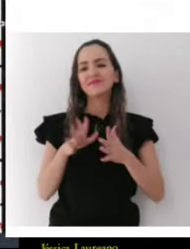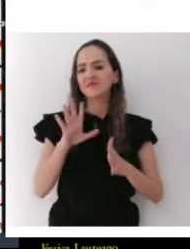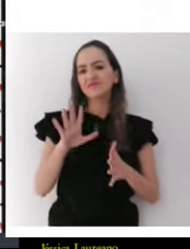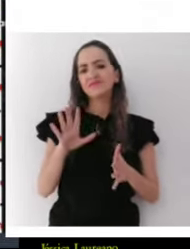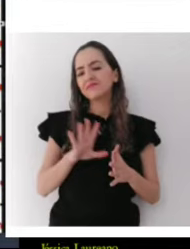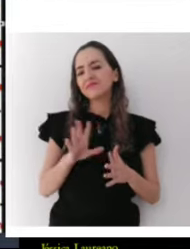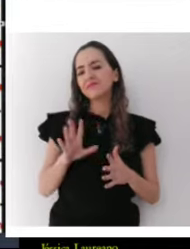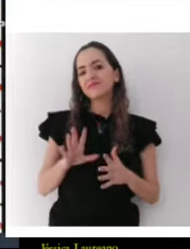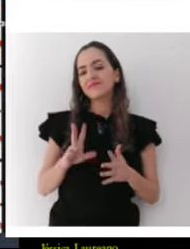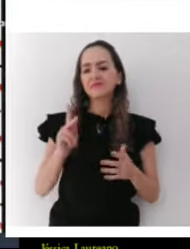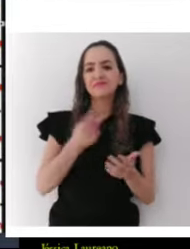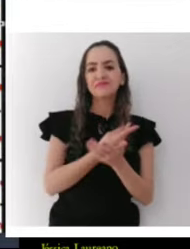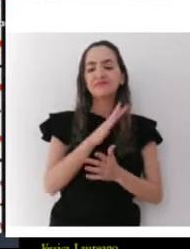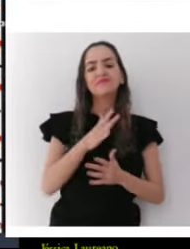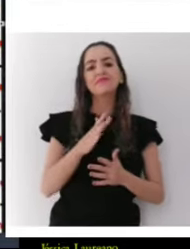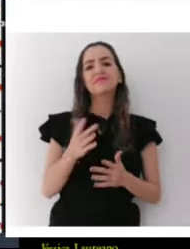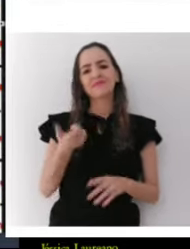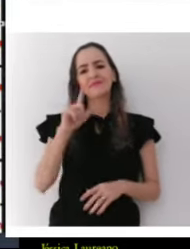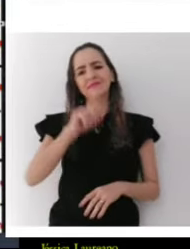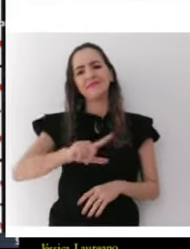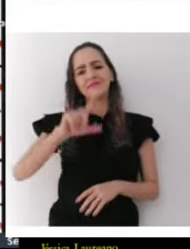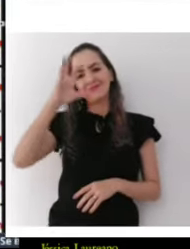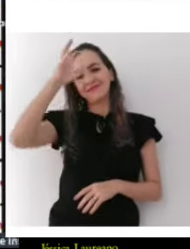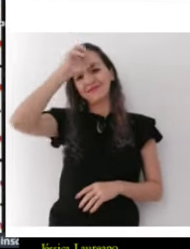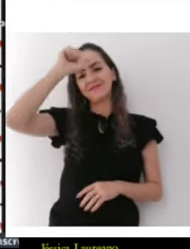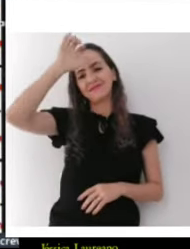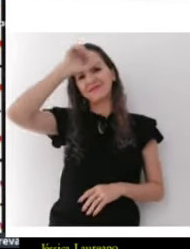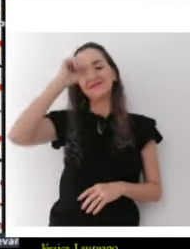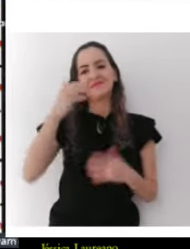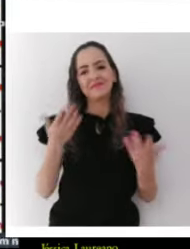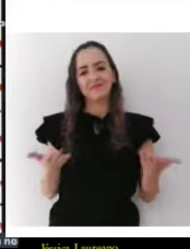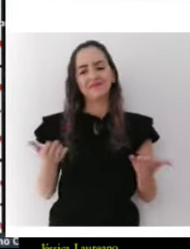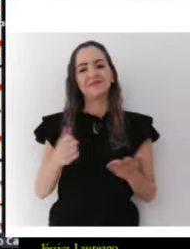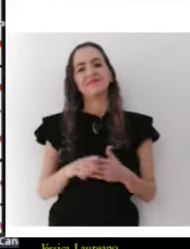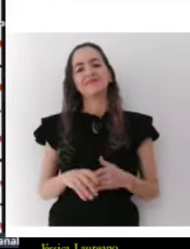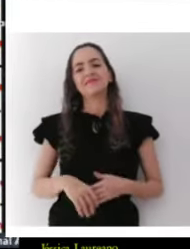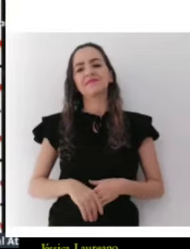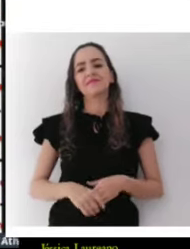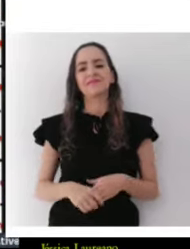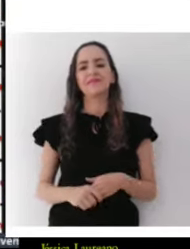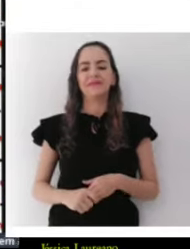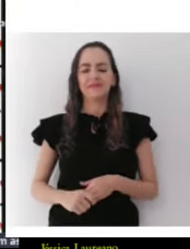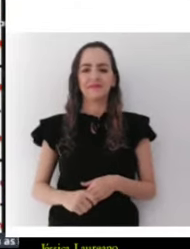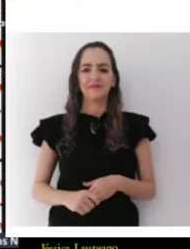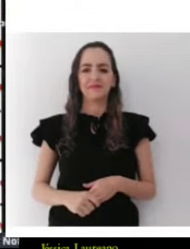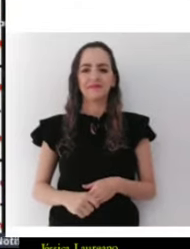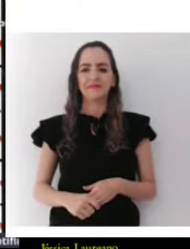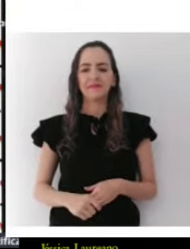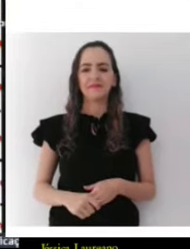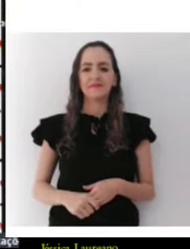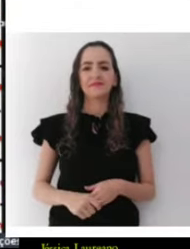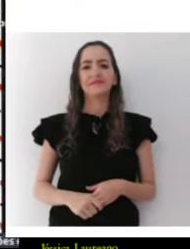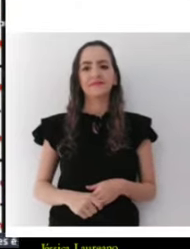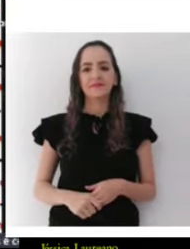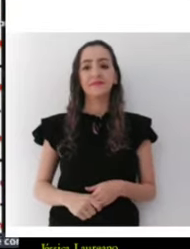a partir do erro que nós vamos fazendo este processo de aprendizagem